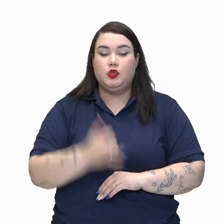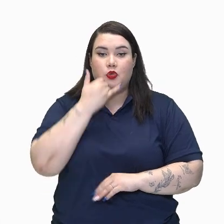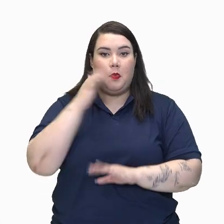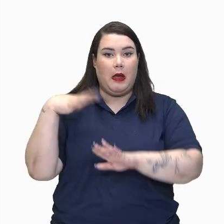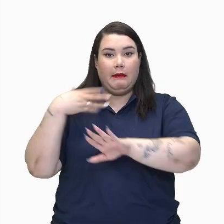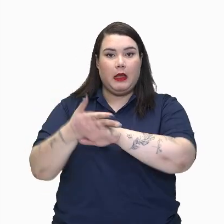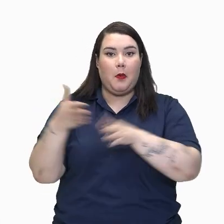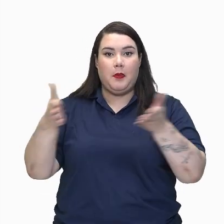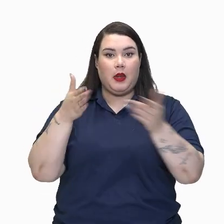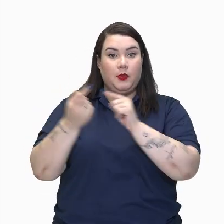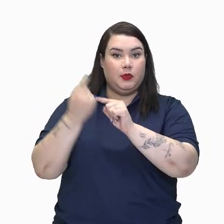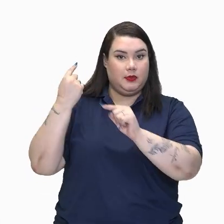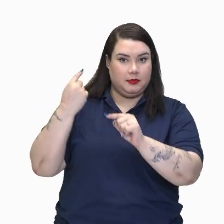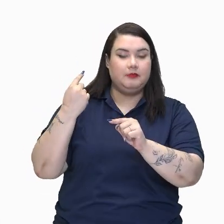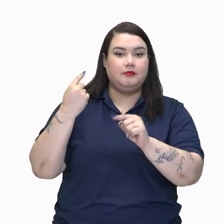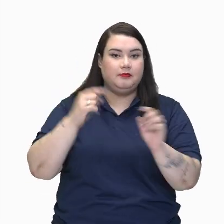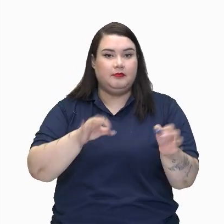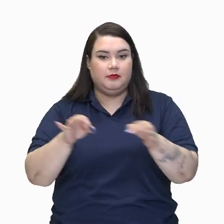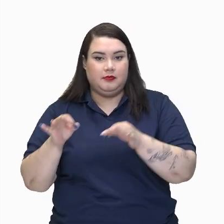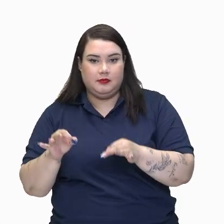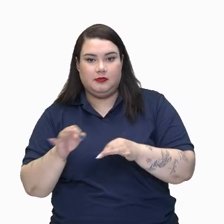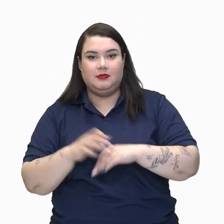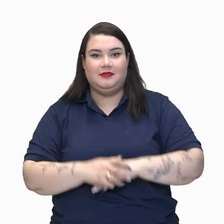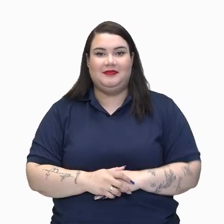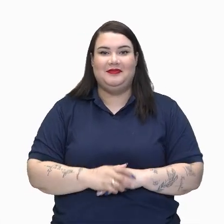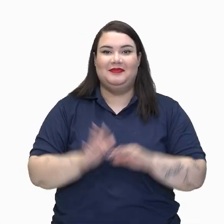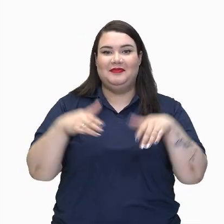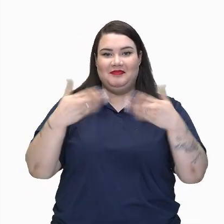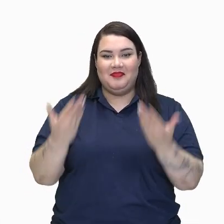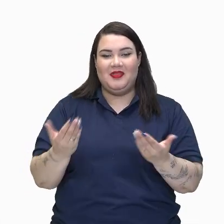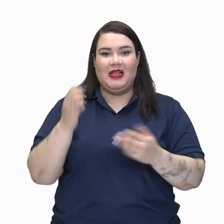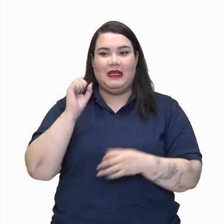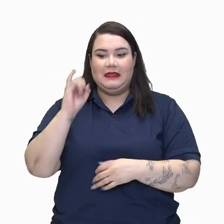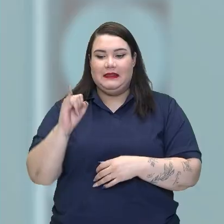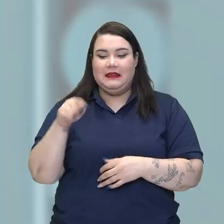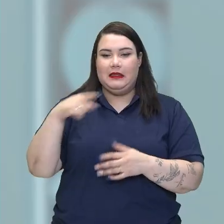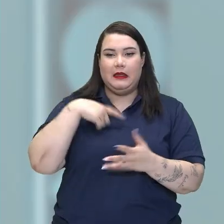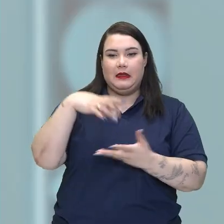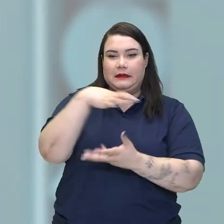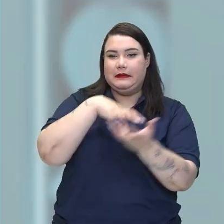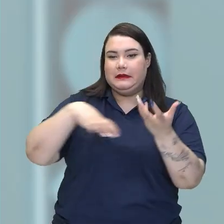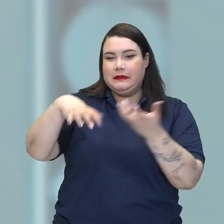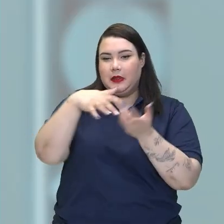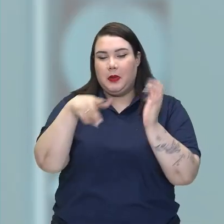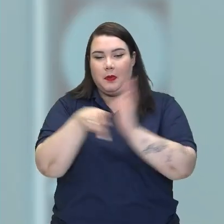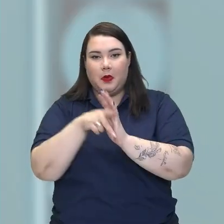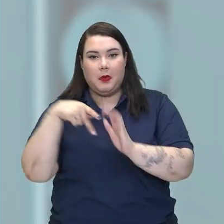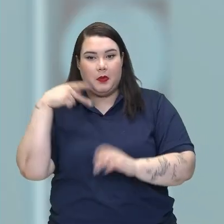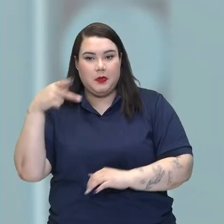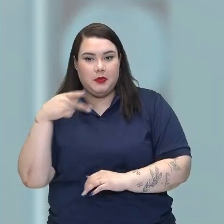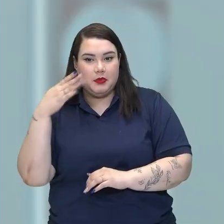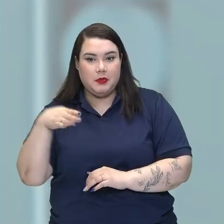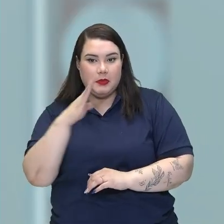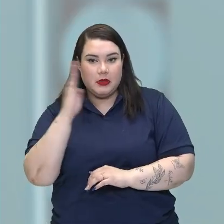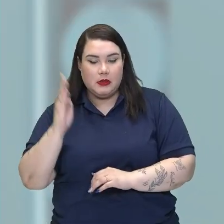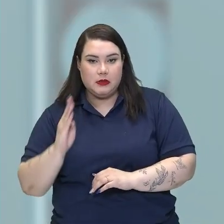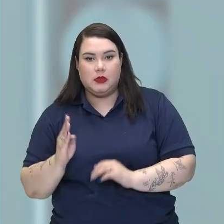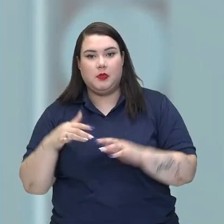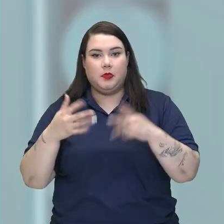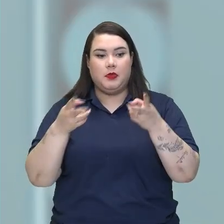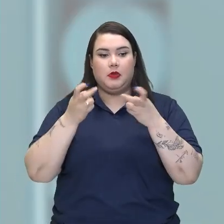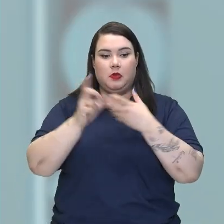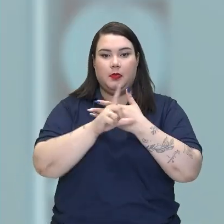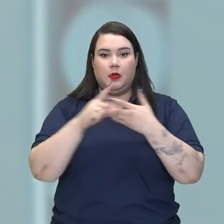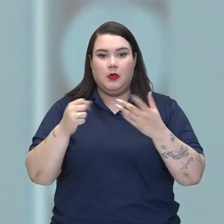muito política, então se num momento muito conturbado da política brasileira, os autores observaram que aquilo deveria